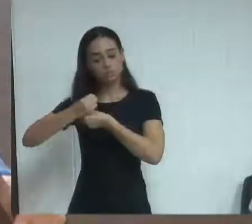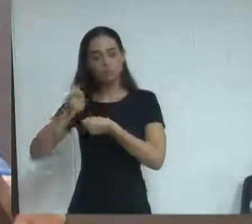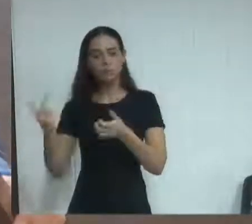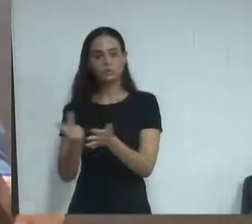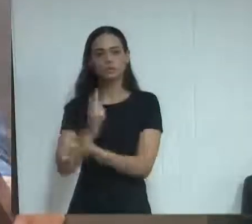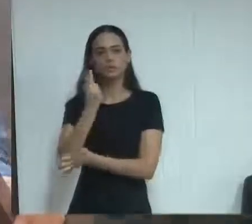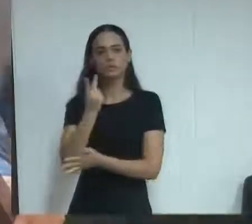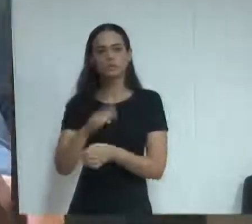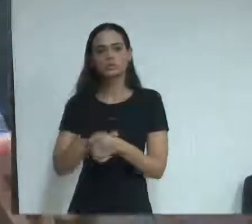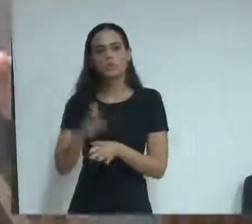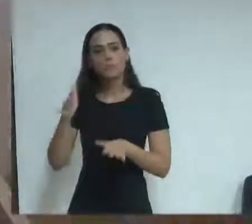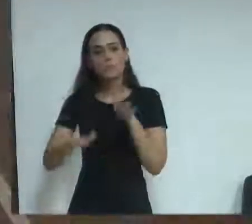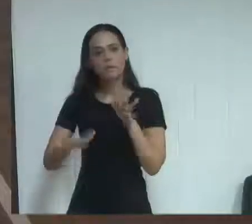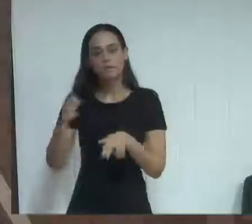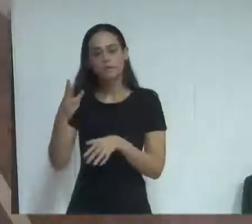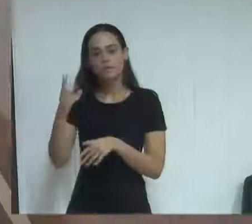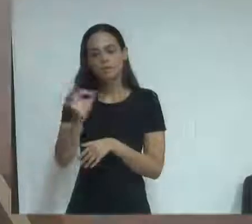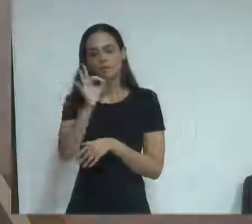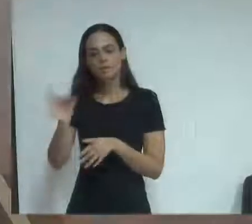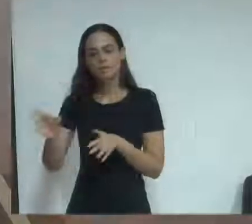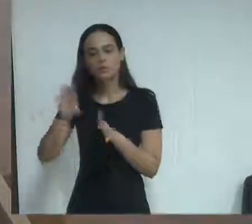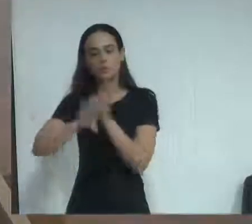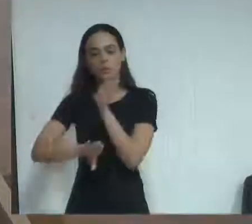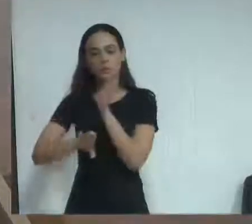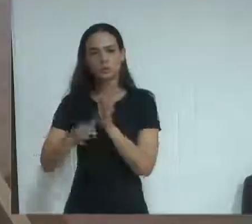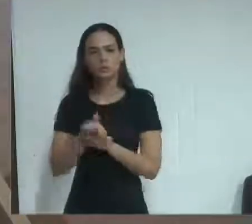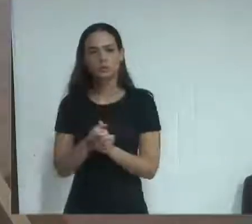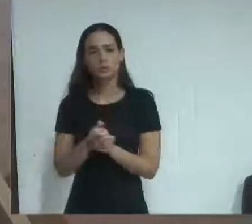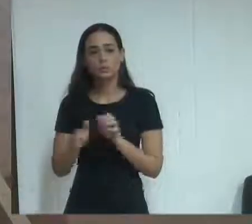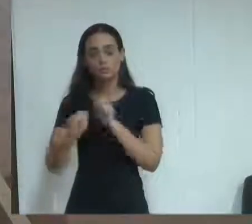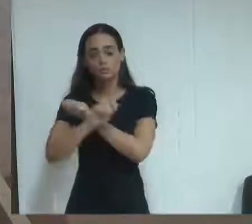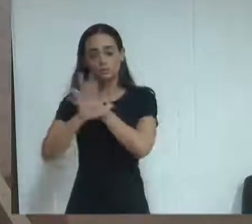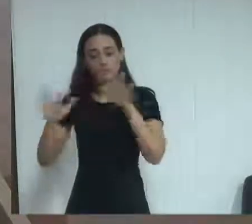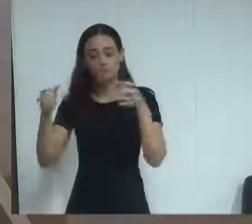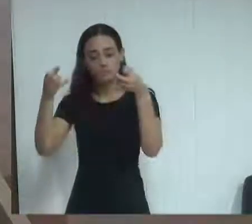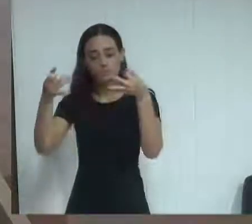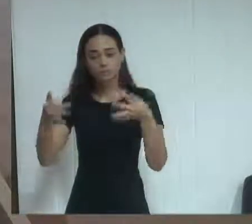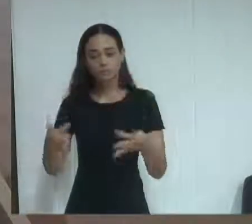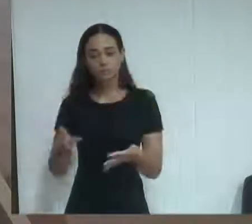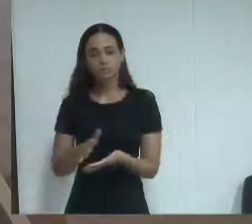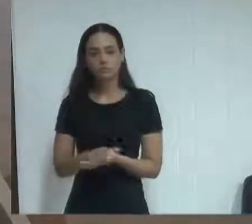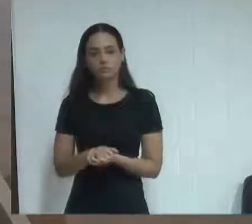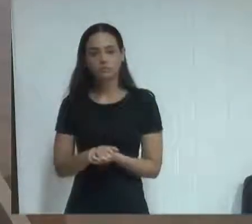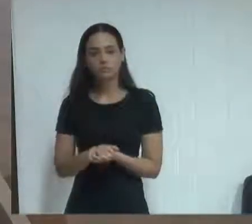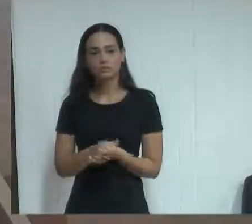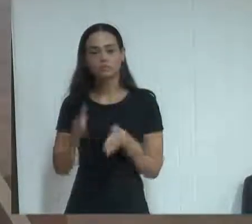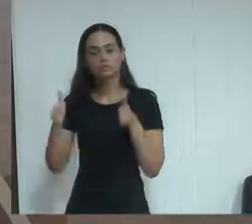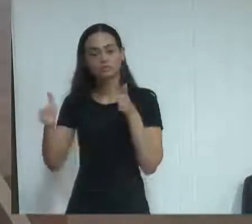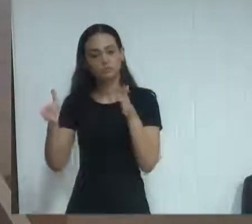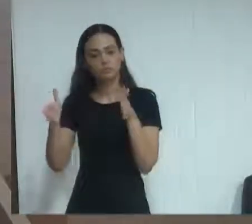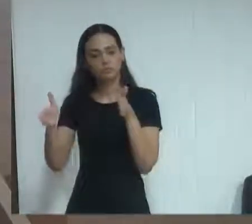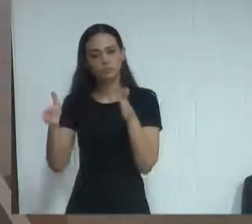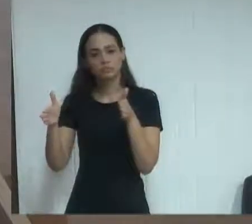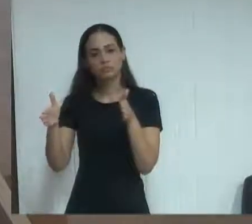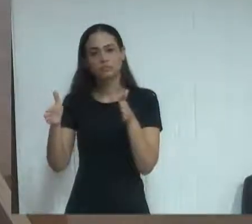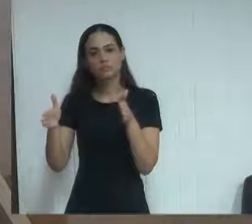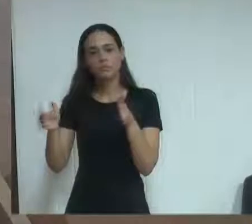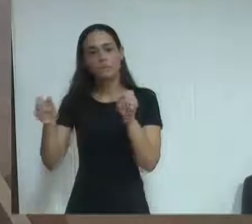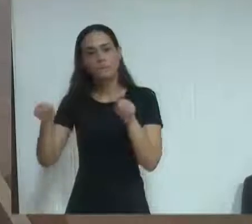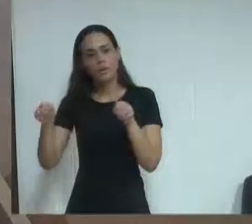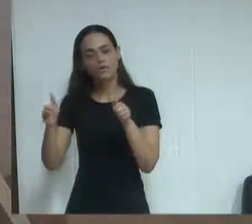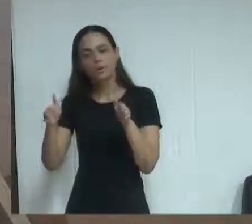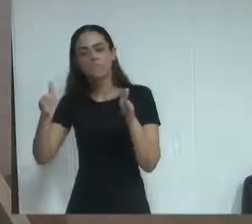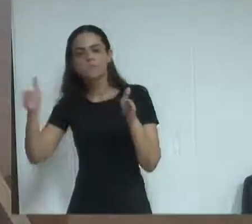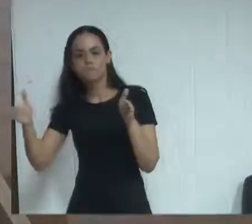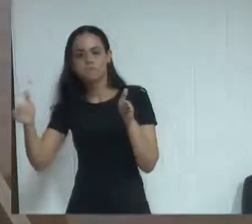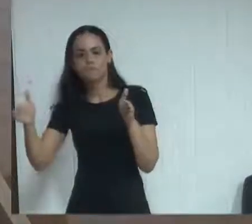fique por volta de 3%. Então, só para deixar claro que não será zero, esse será o patamar mínimo. Poderá ser maior, poderá ser